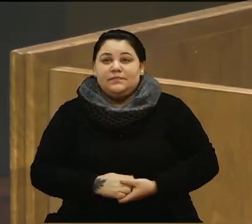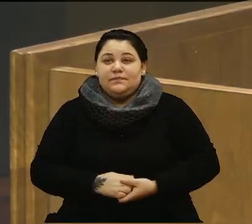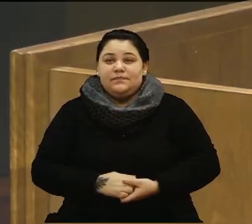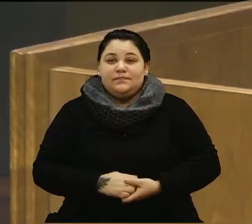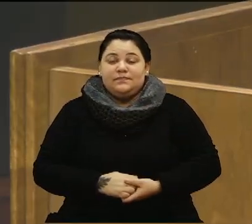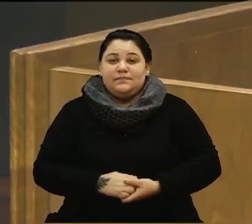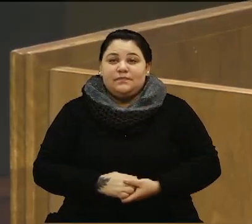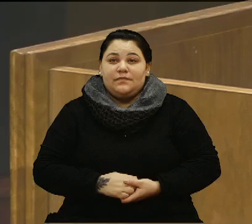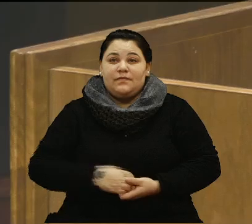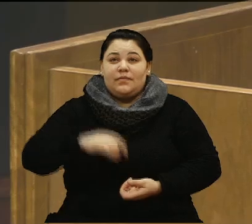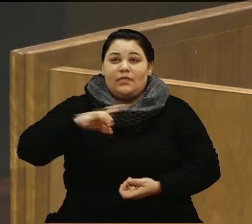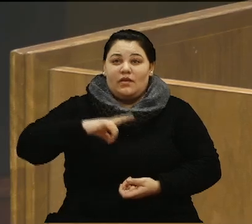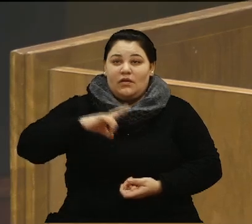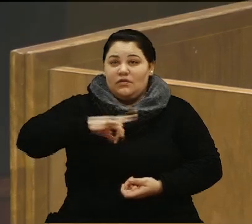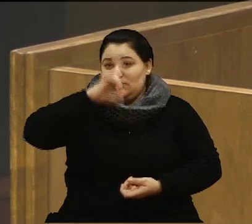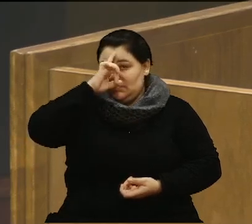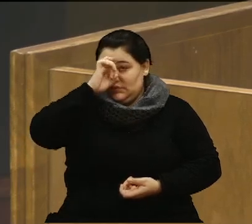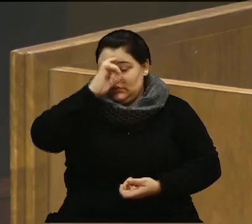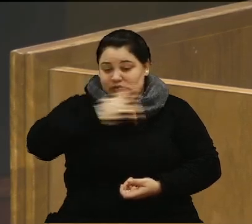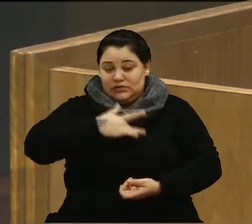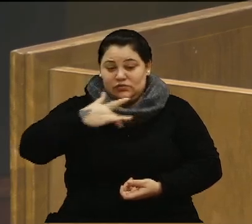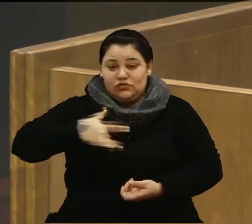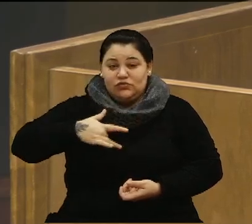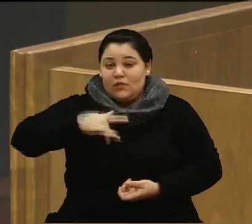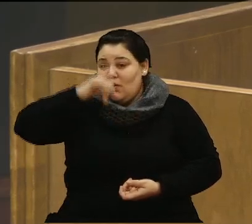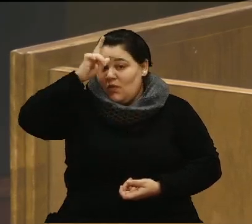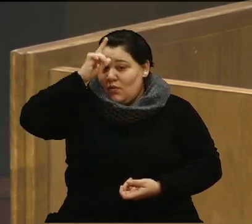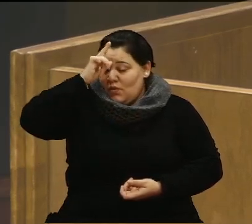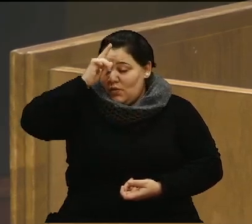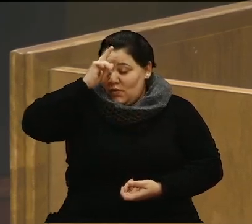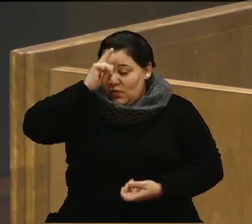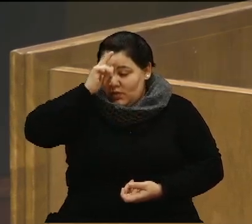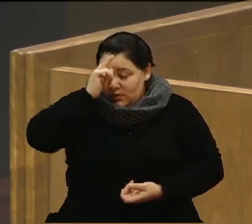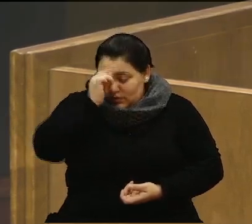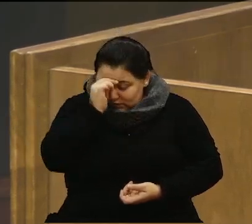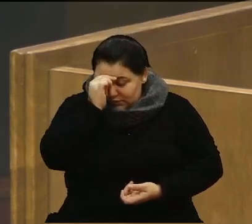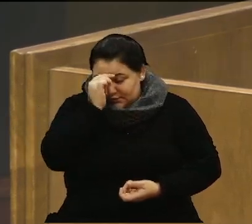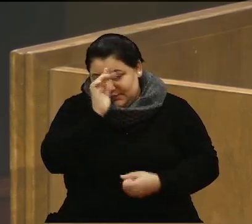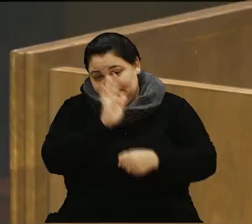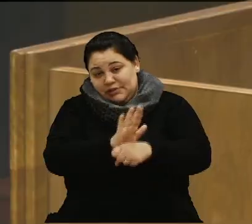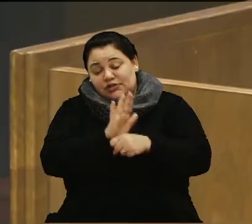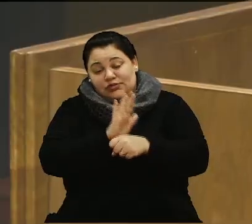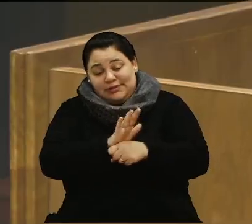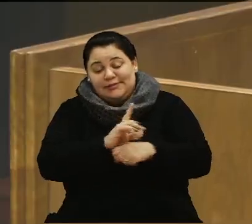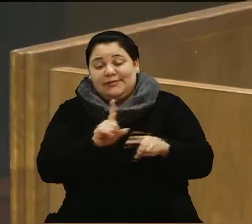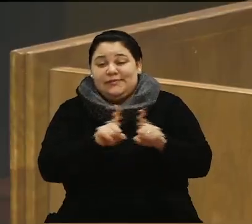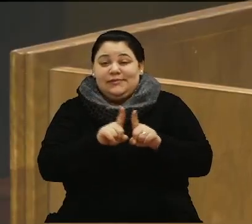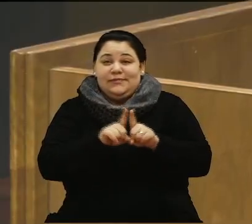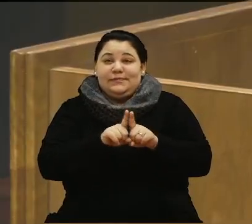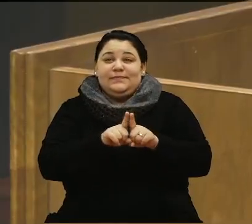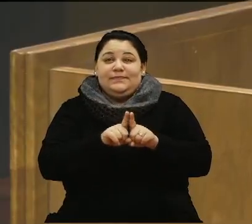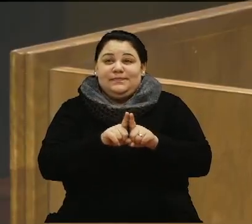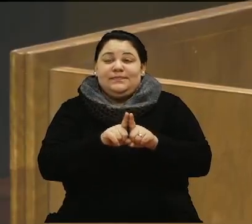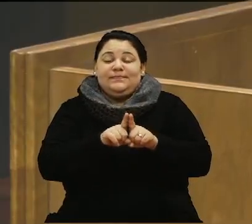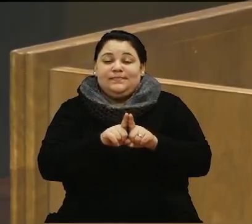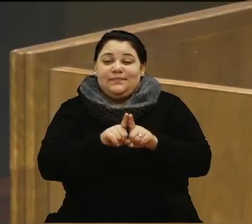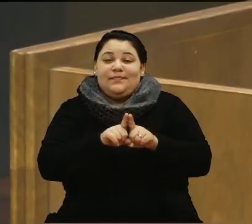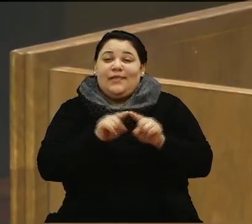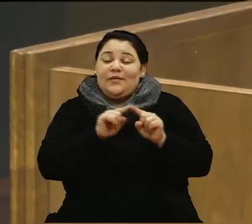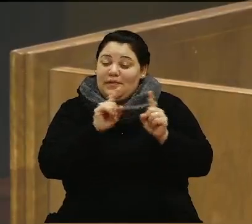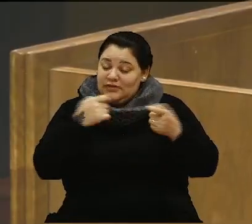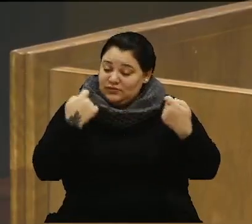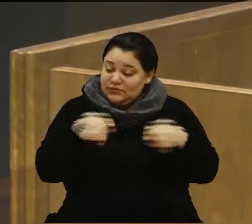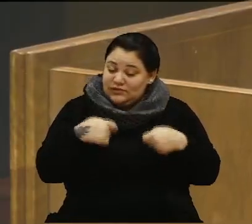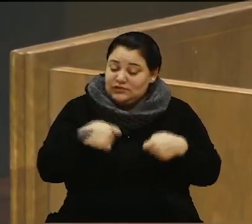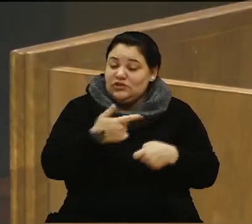a questão do Hospital Saúde aí para minimizar, mas para pelo menos, né, dar um fôlego, mas precisamos